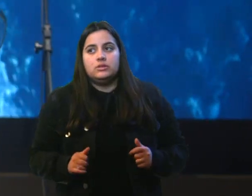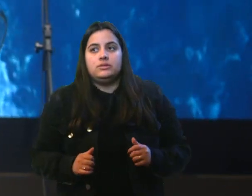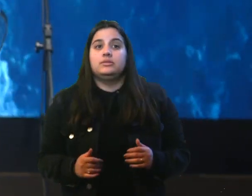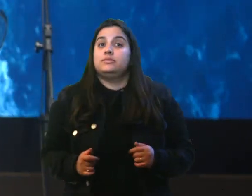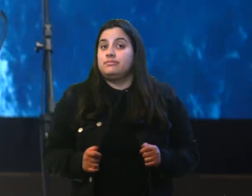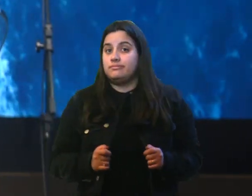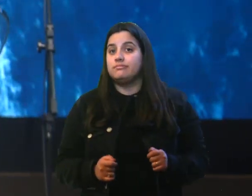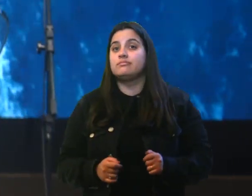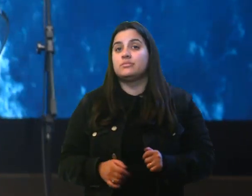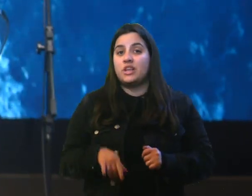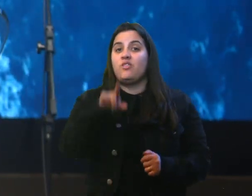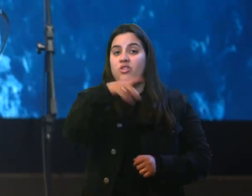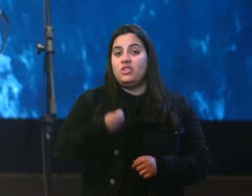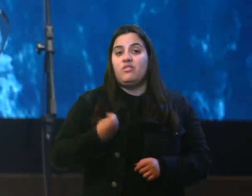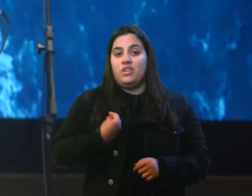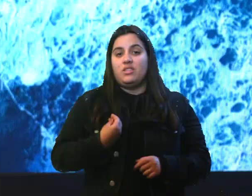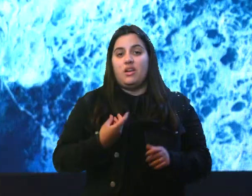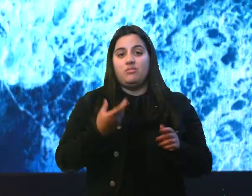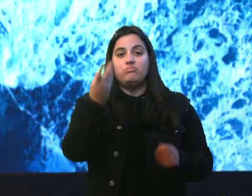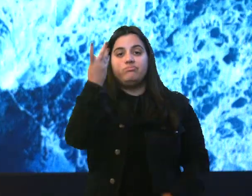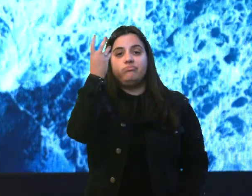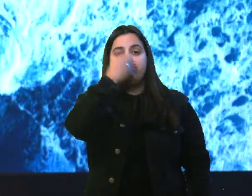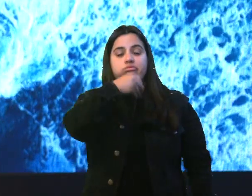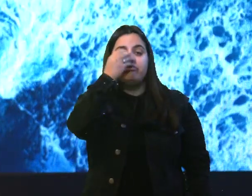cara, você vive uma vida de fracasso.